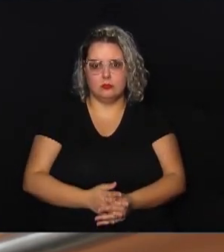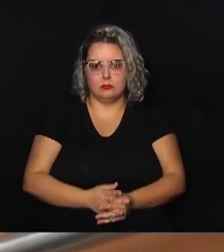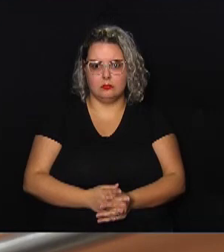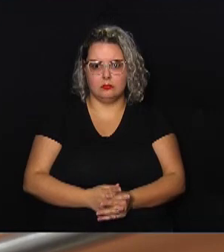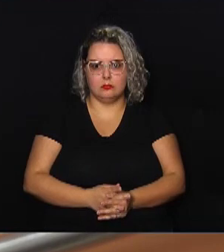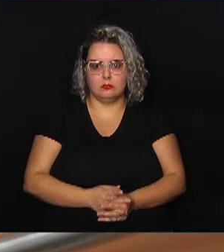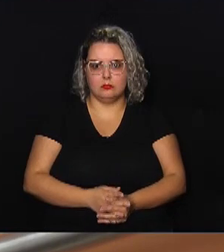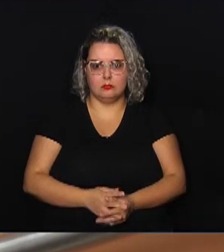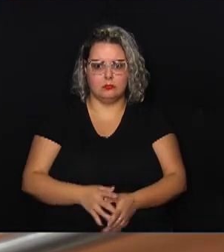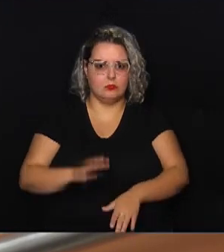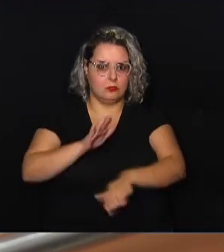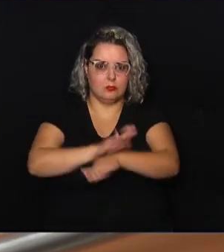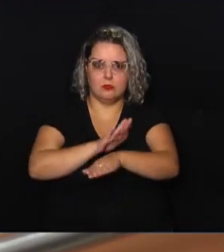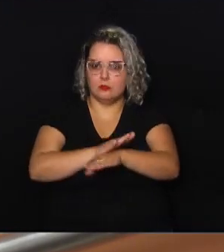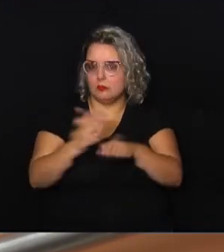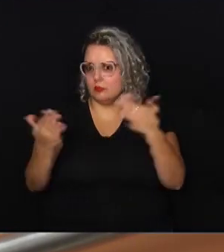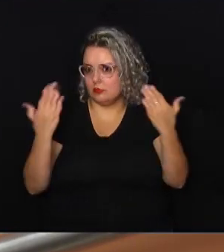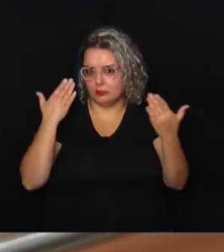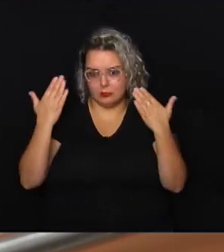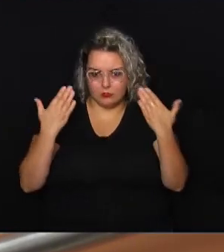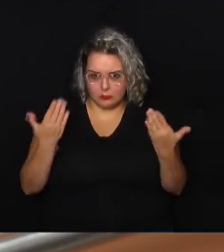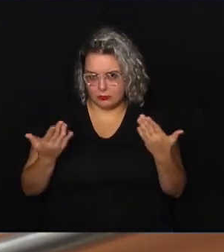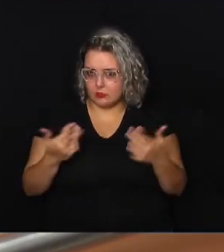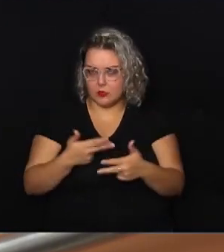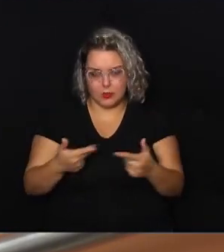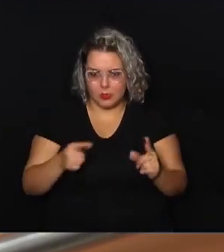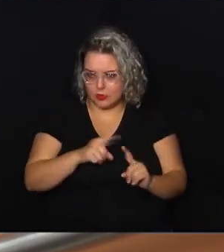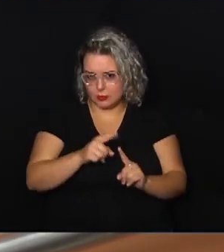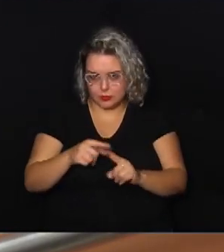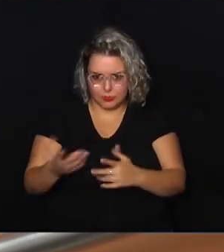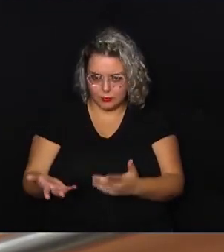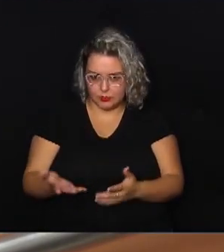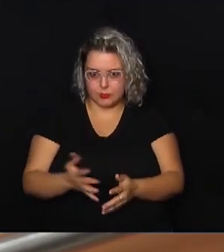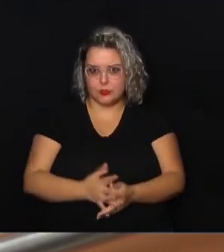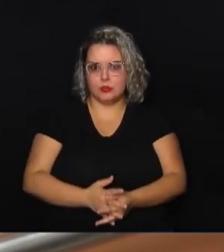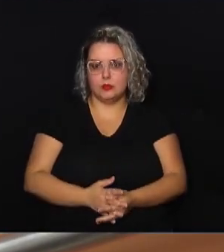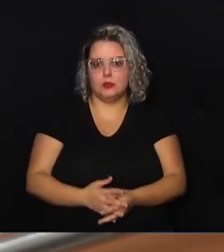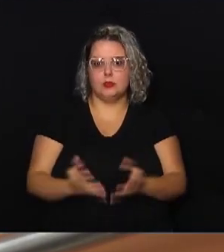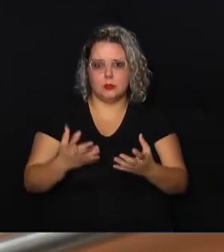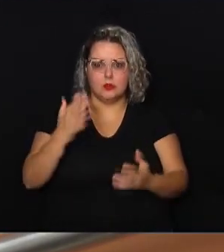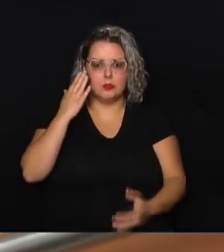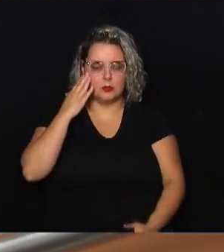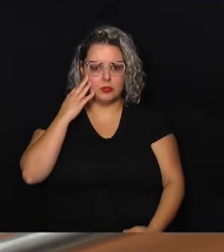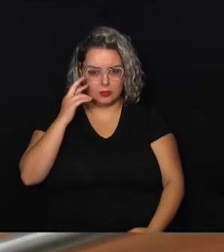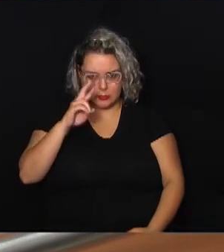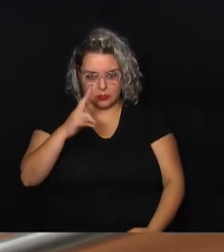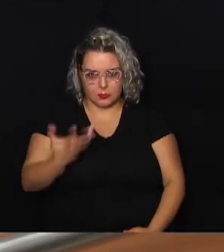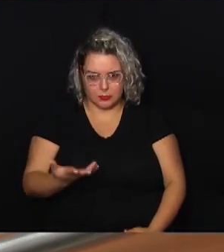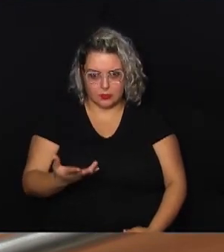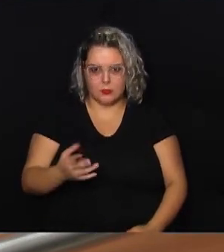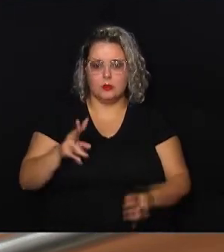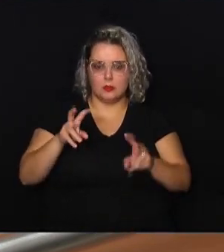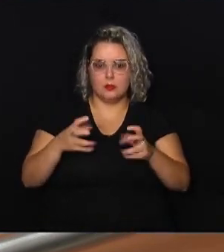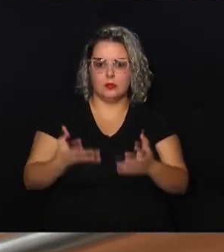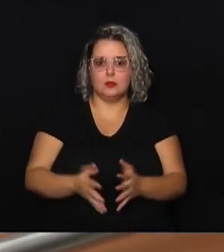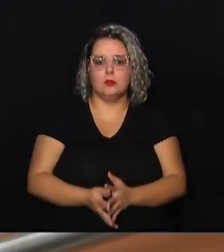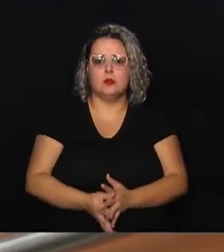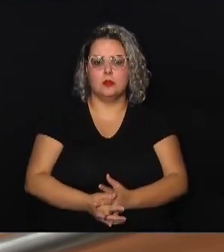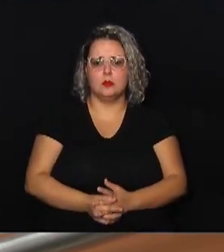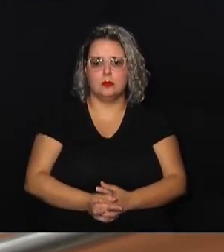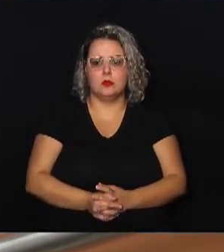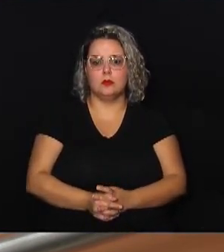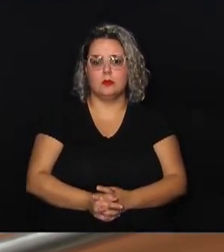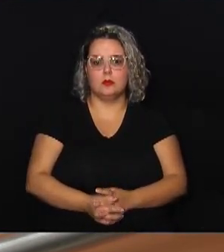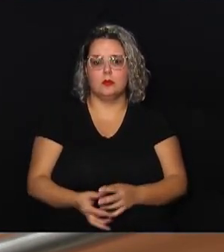assistência psicológica, coisas do tipo, né? Então, gostaria de saber do senhor a respeito disso. E com relação